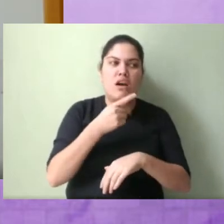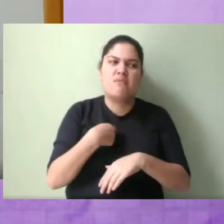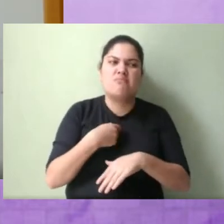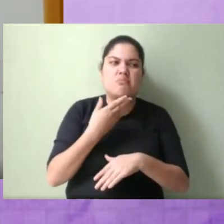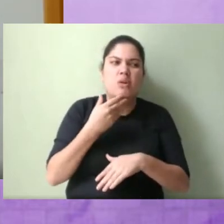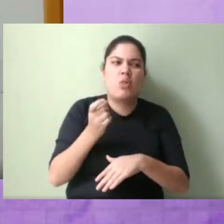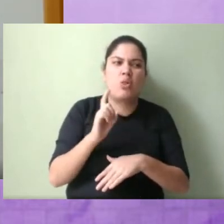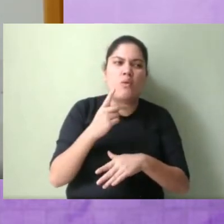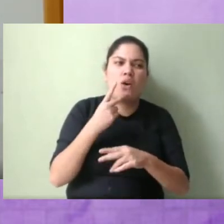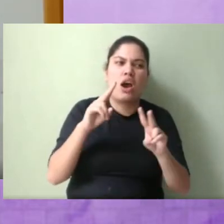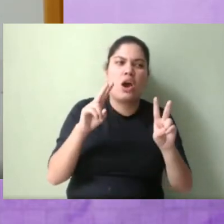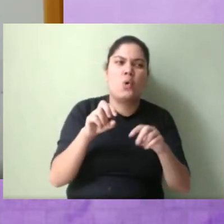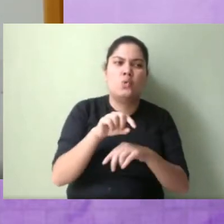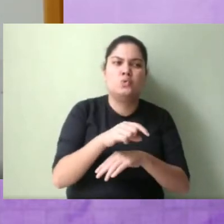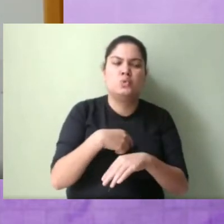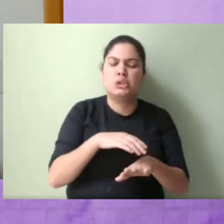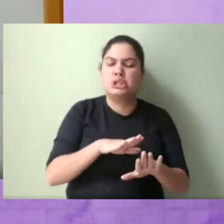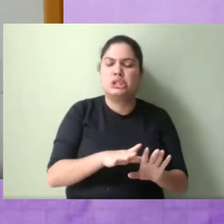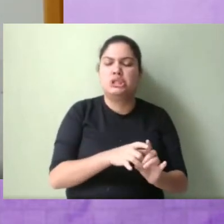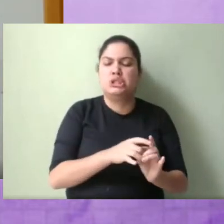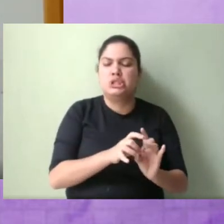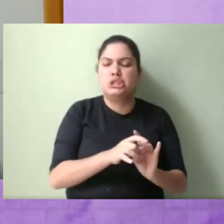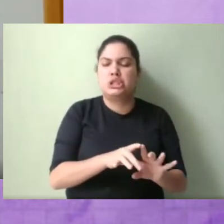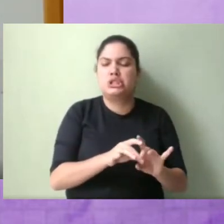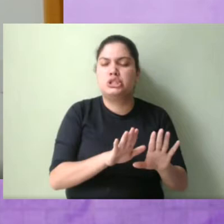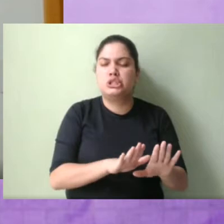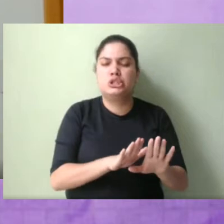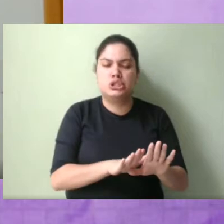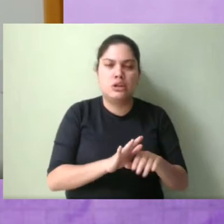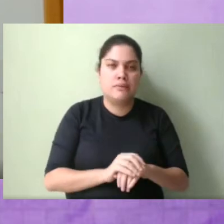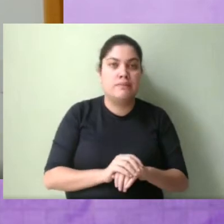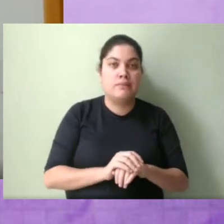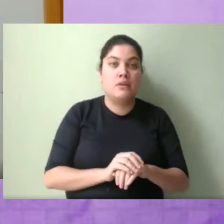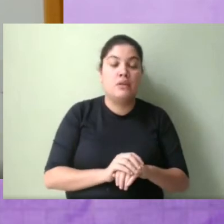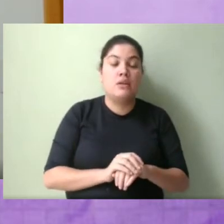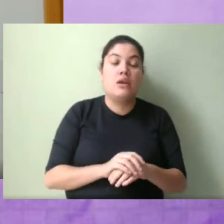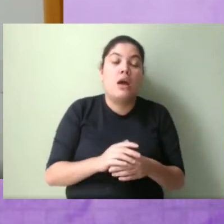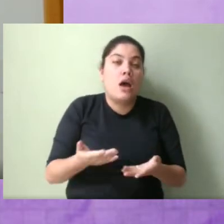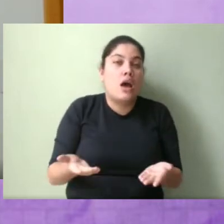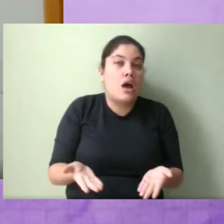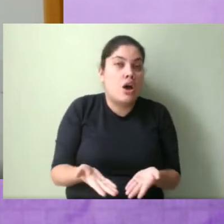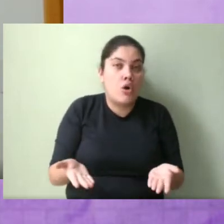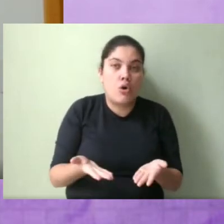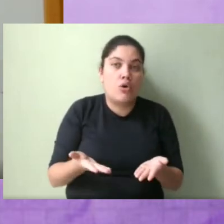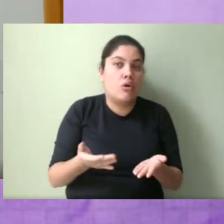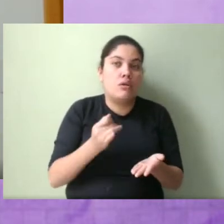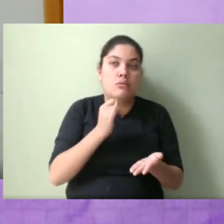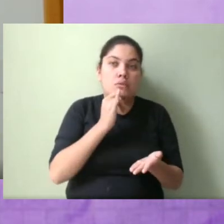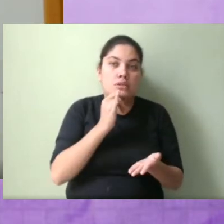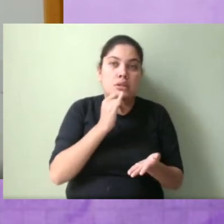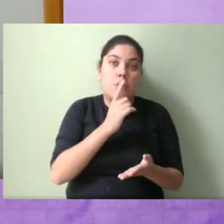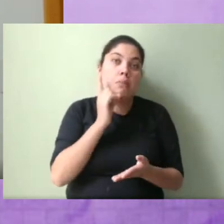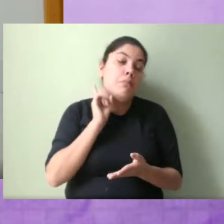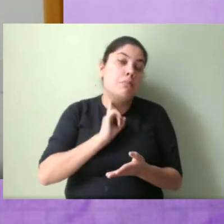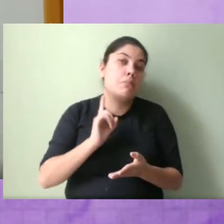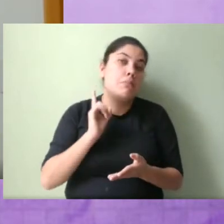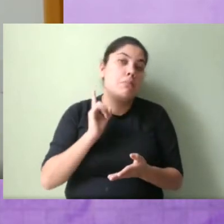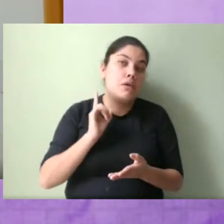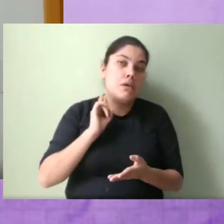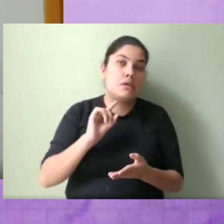é, que a minha família é do Sul também, então é melhor você não tocar no assunto, né, e deixar, é assim